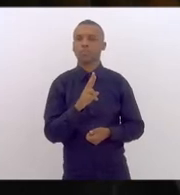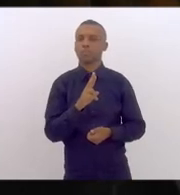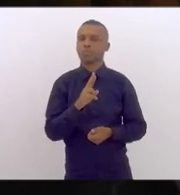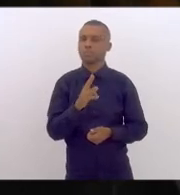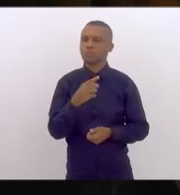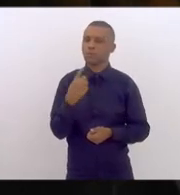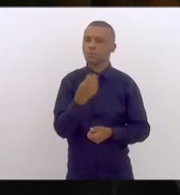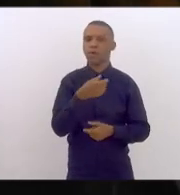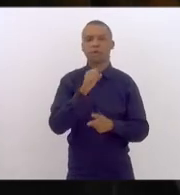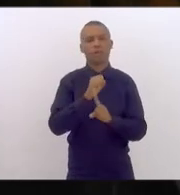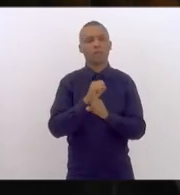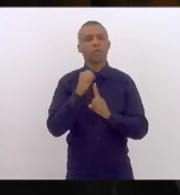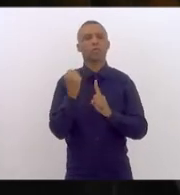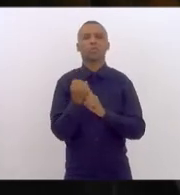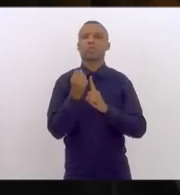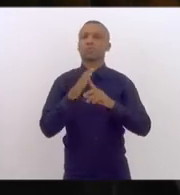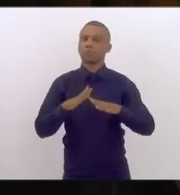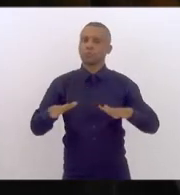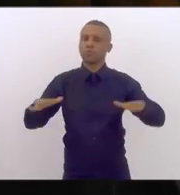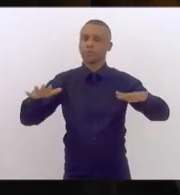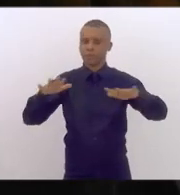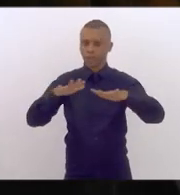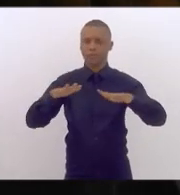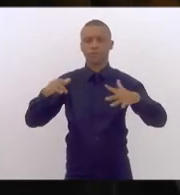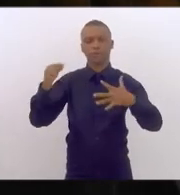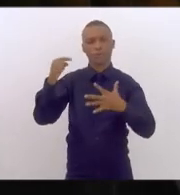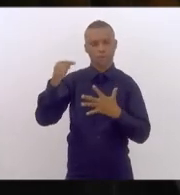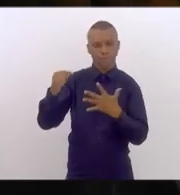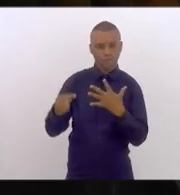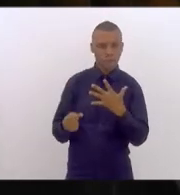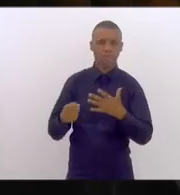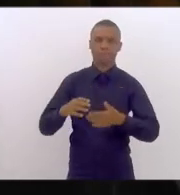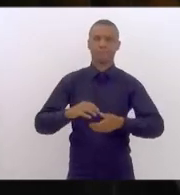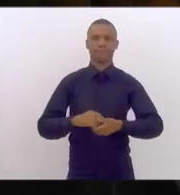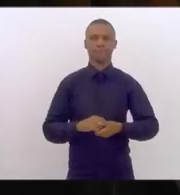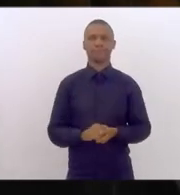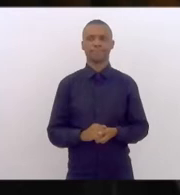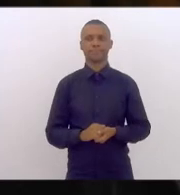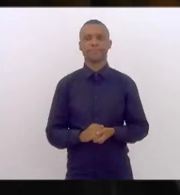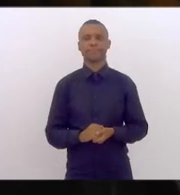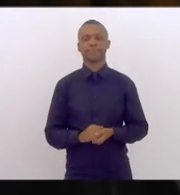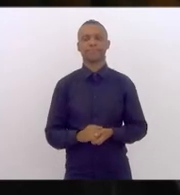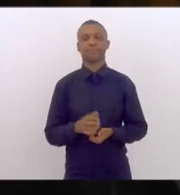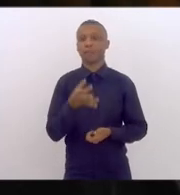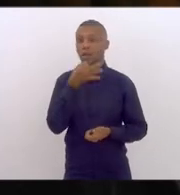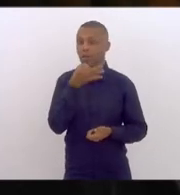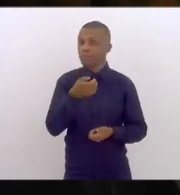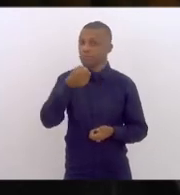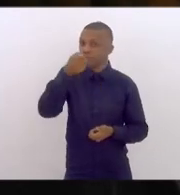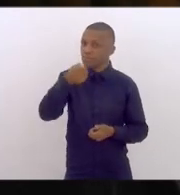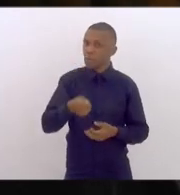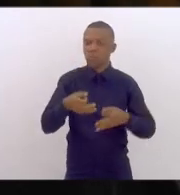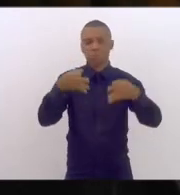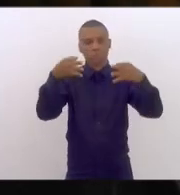para a nossa sociedade Então o senhor presidente estou frisando